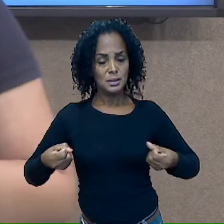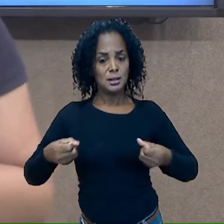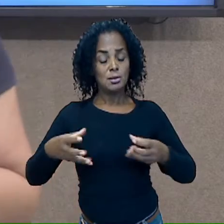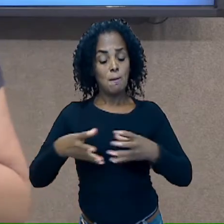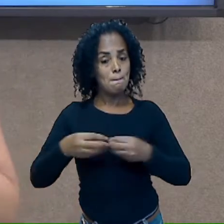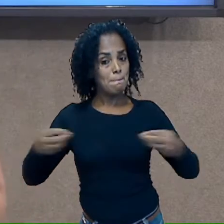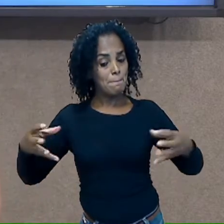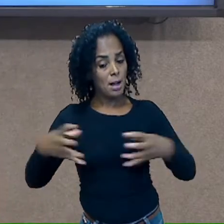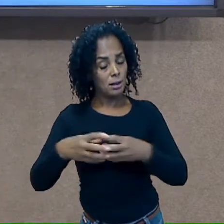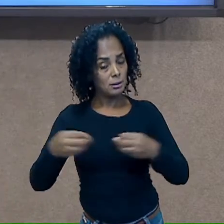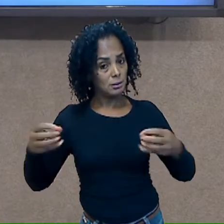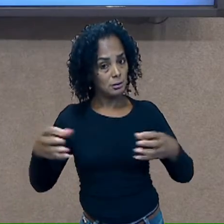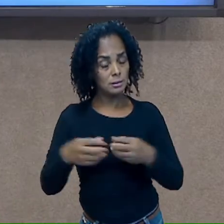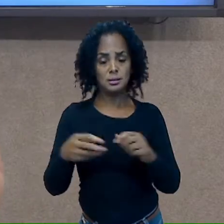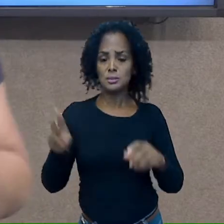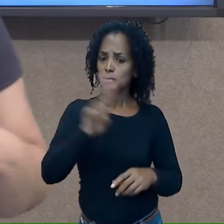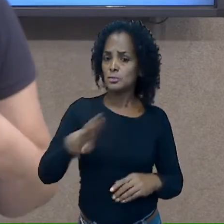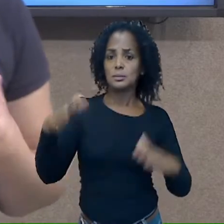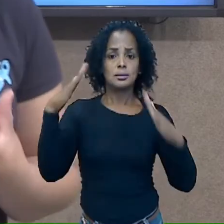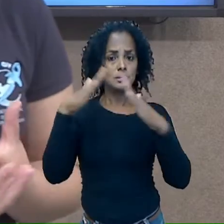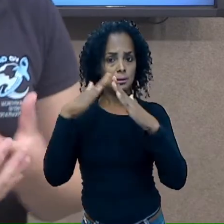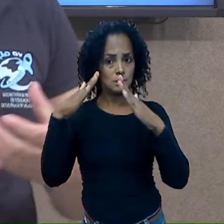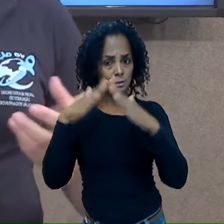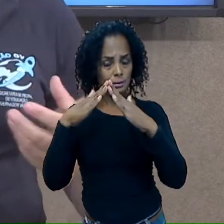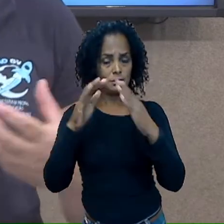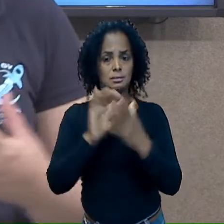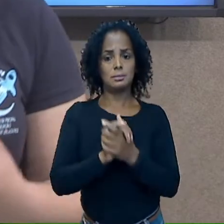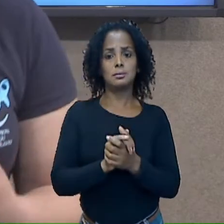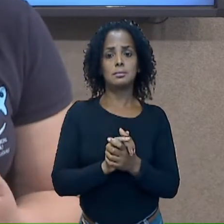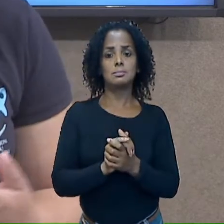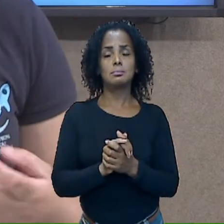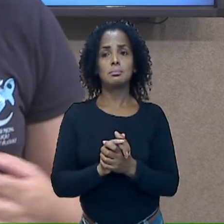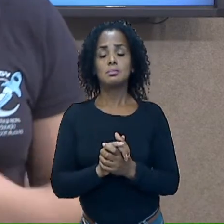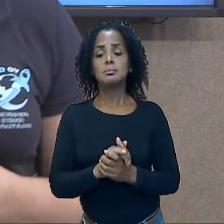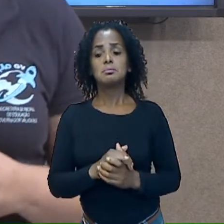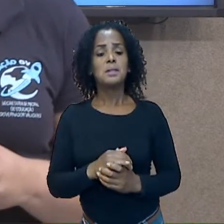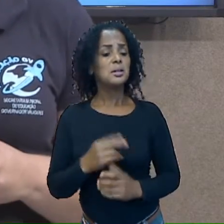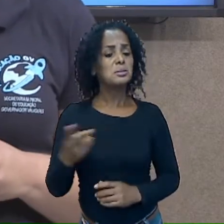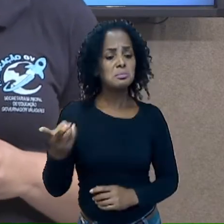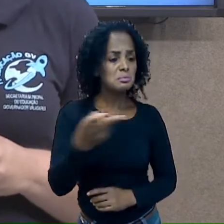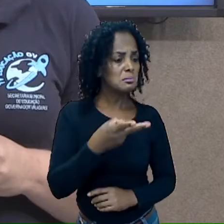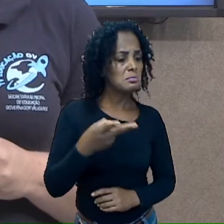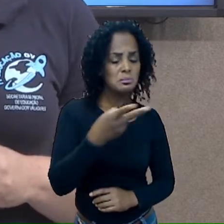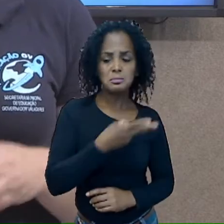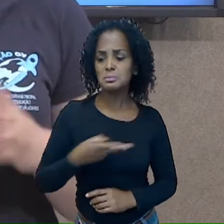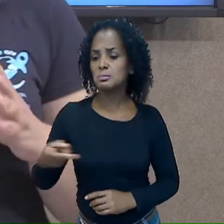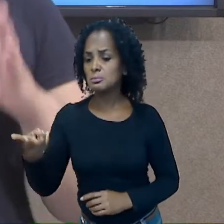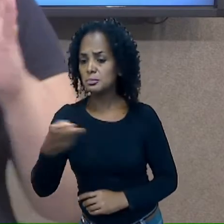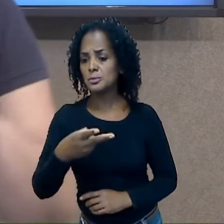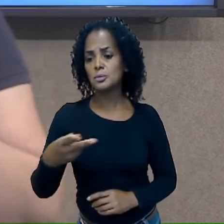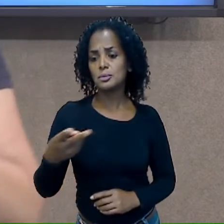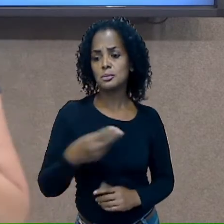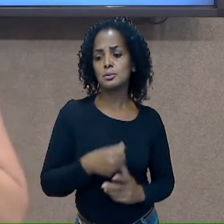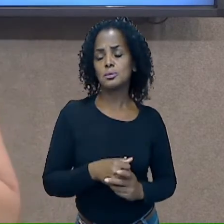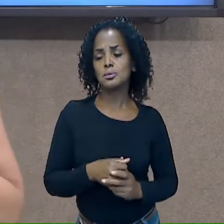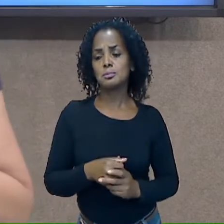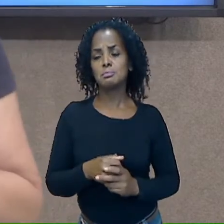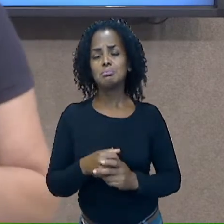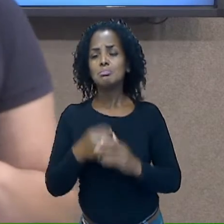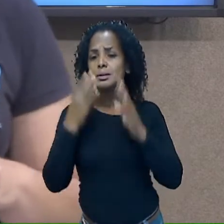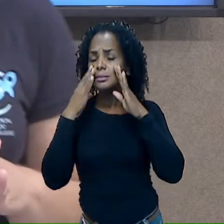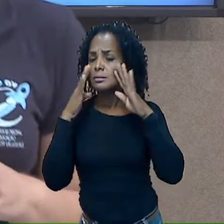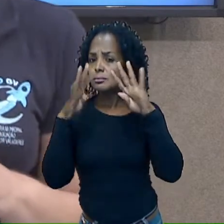usam também em casa, feitas com palhas que eles colhem ali no meio ambiente. Olha, prestem bem